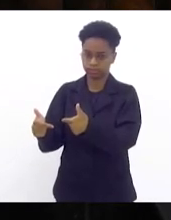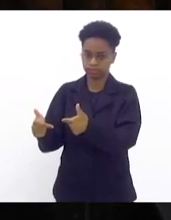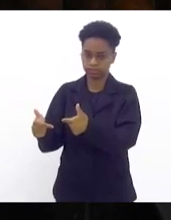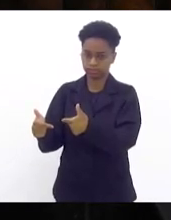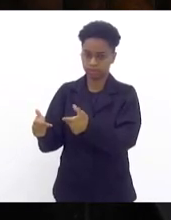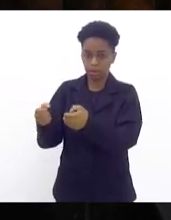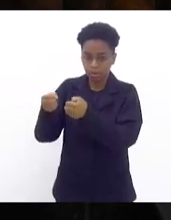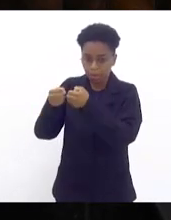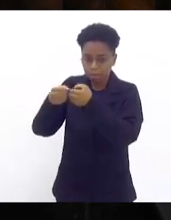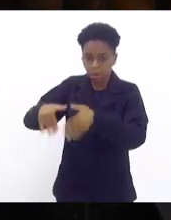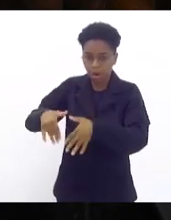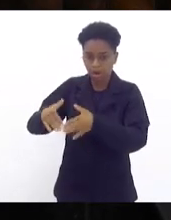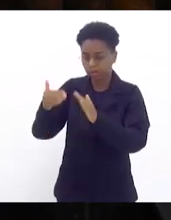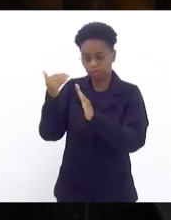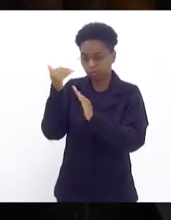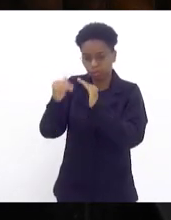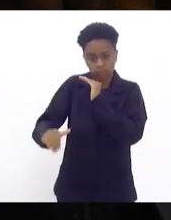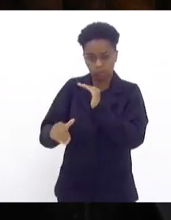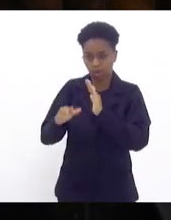as normas